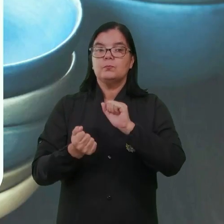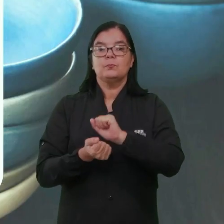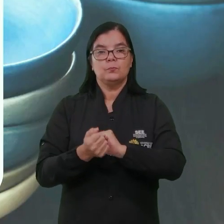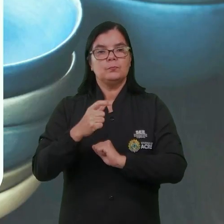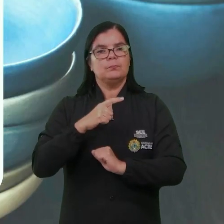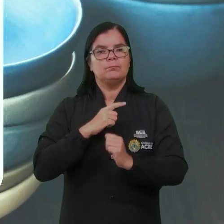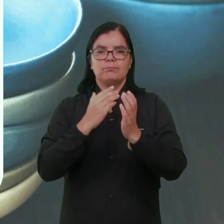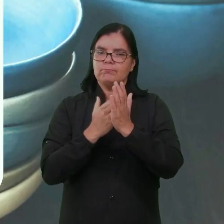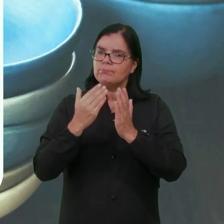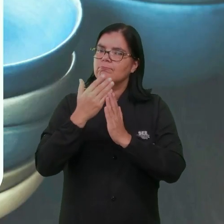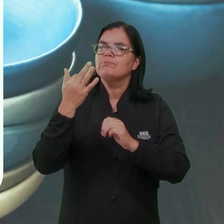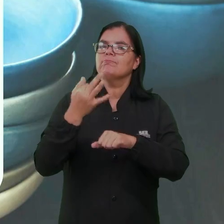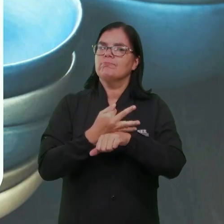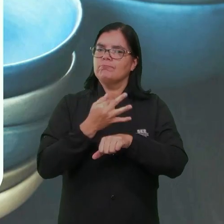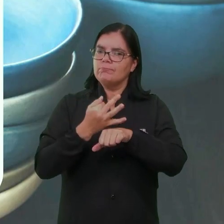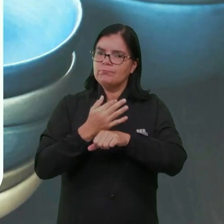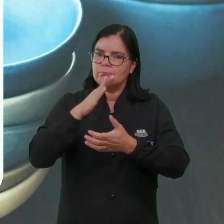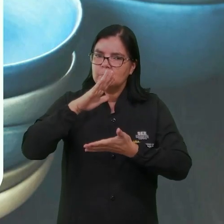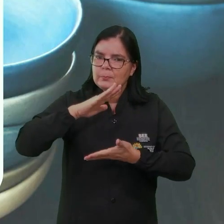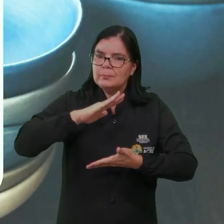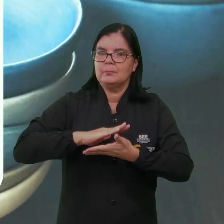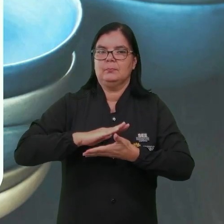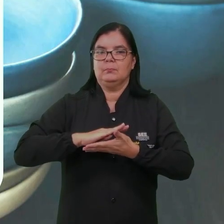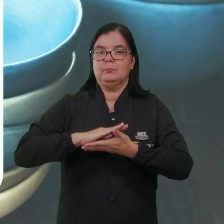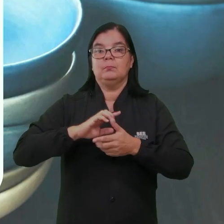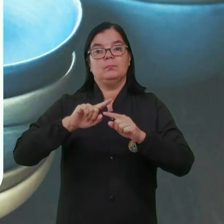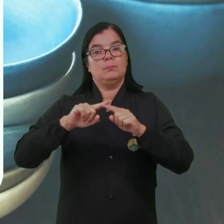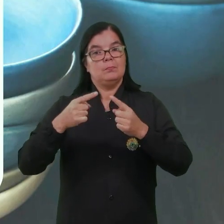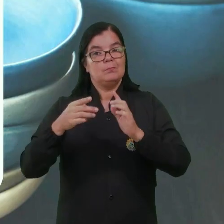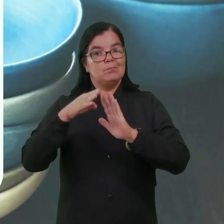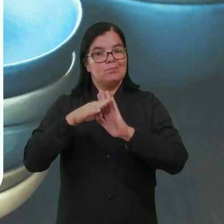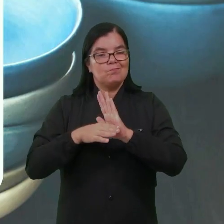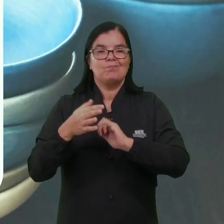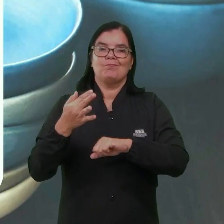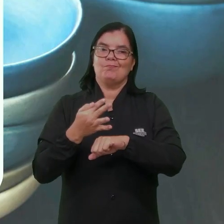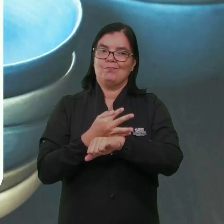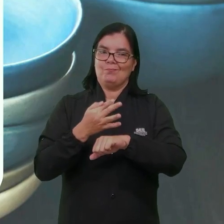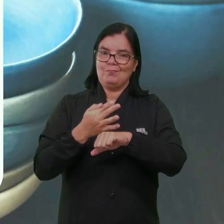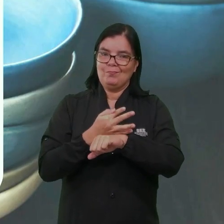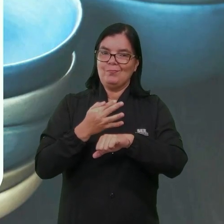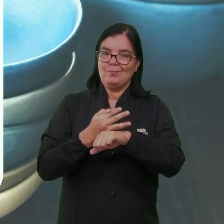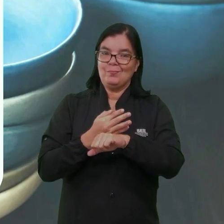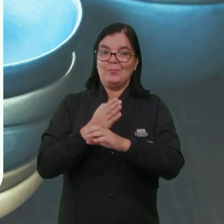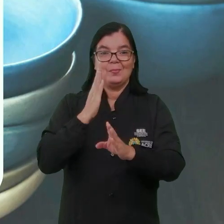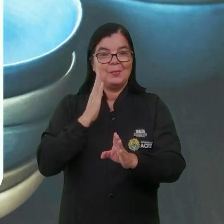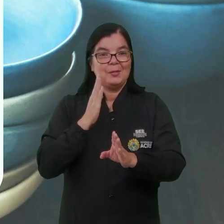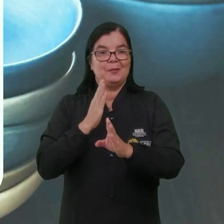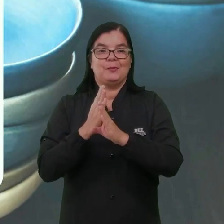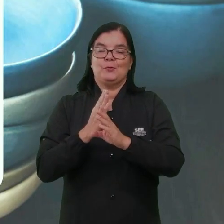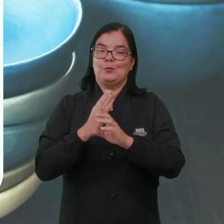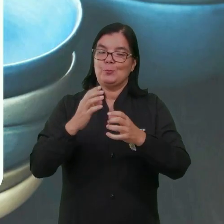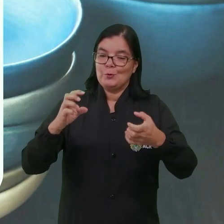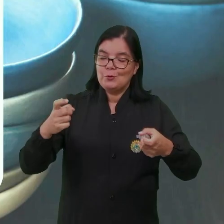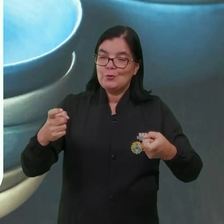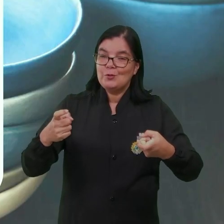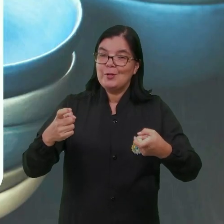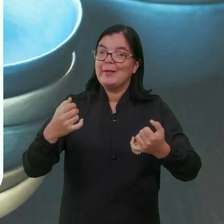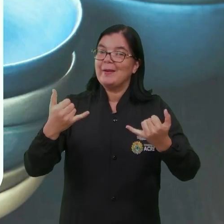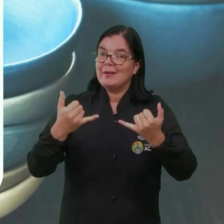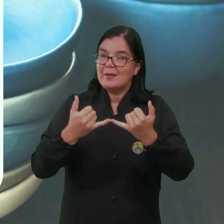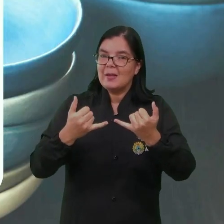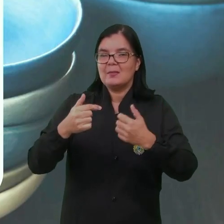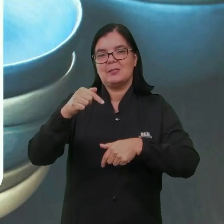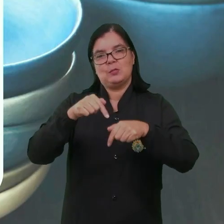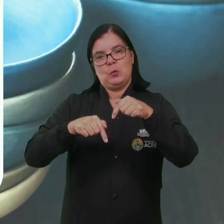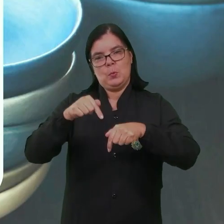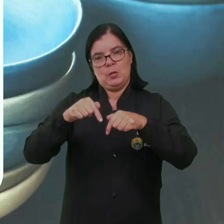Cerâmicas possuem alta resistência à compressão, mas baixa resistência à tração, devido ao tipo de ligações